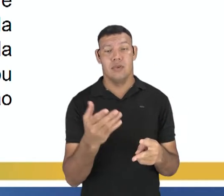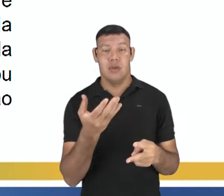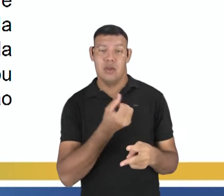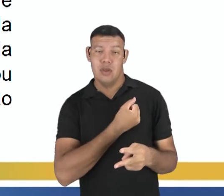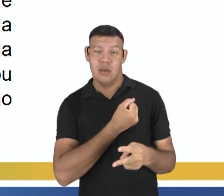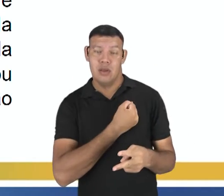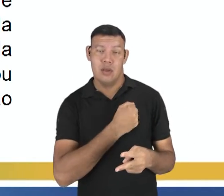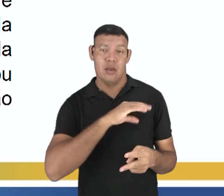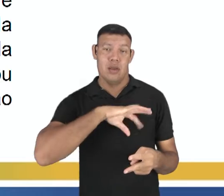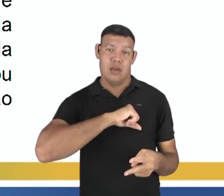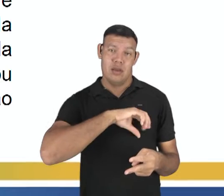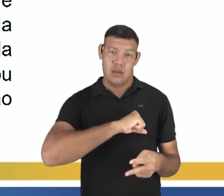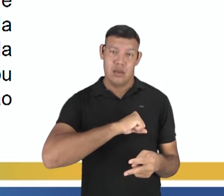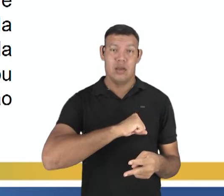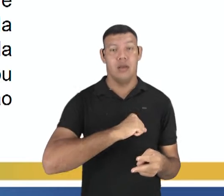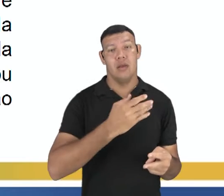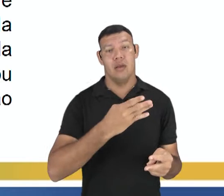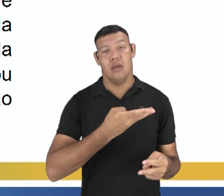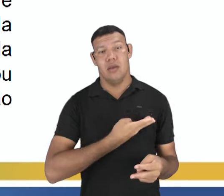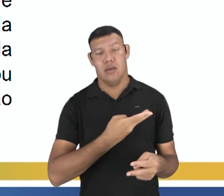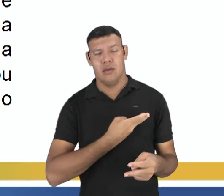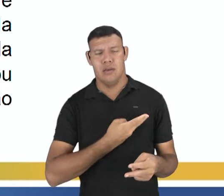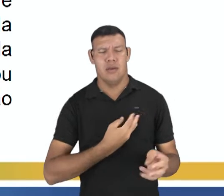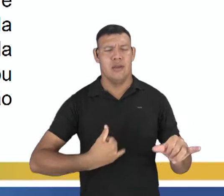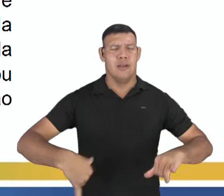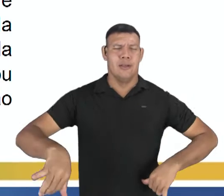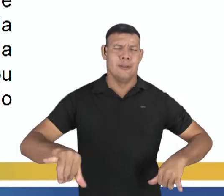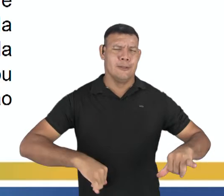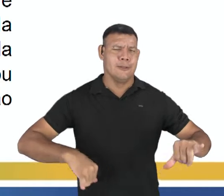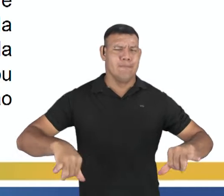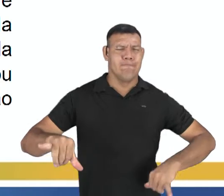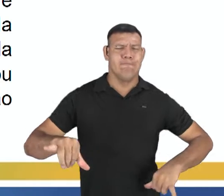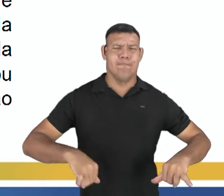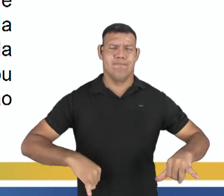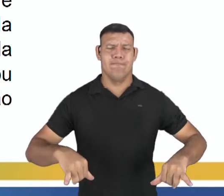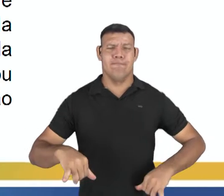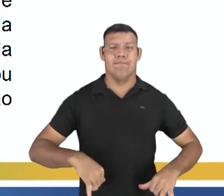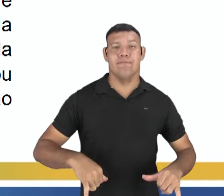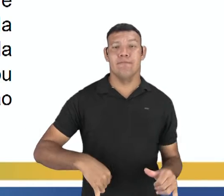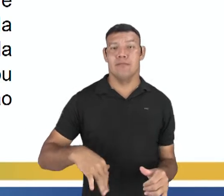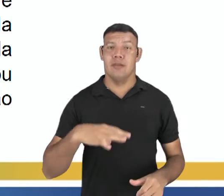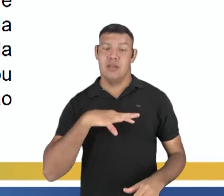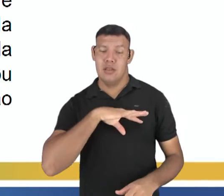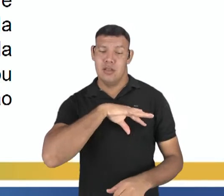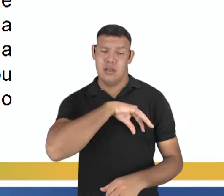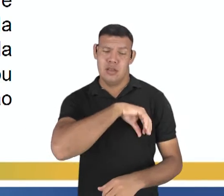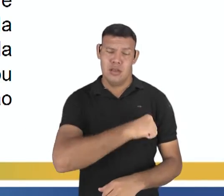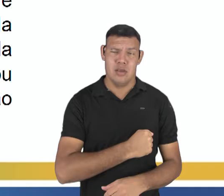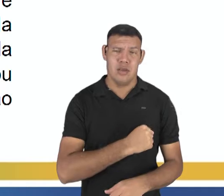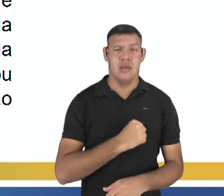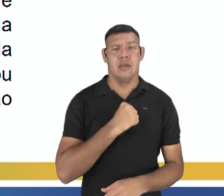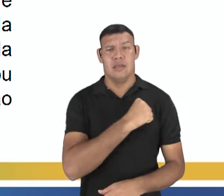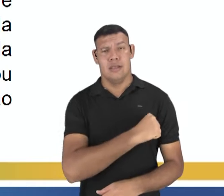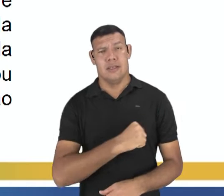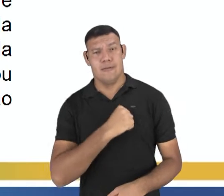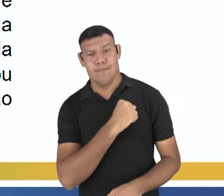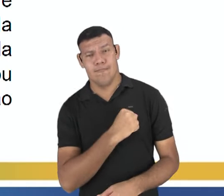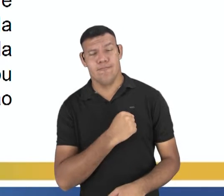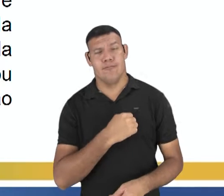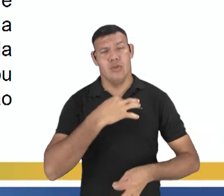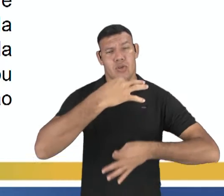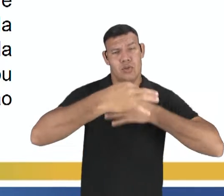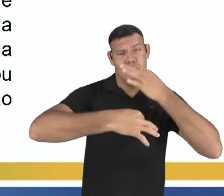amigo, predominam os temas do sofrimento amoroso e da saudade. Na segunda, são feitas críticas às pessoas